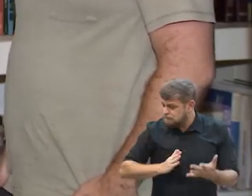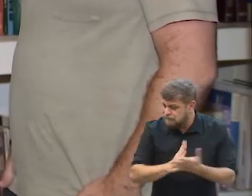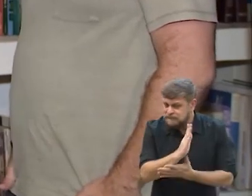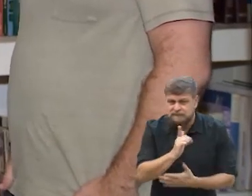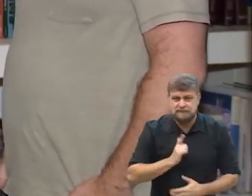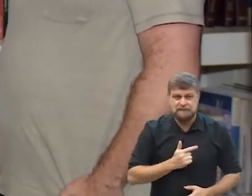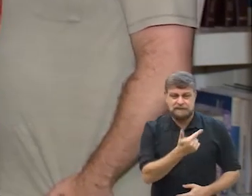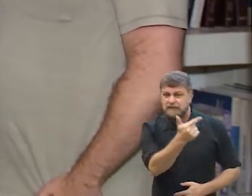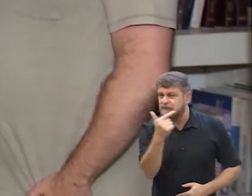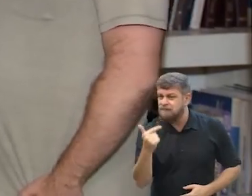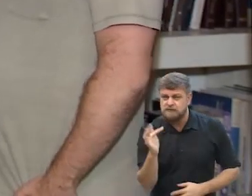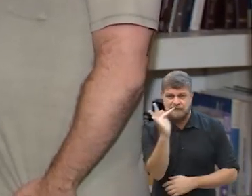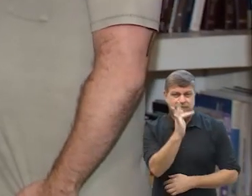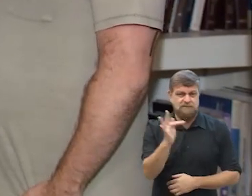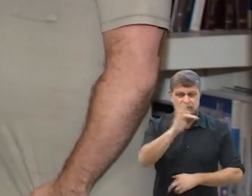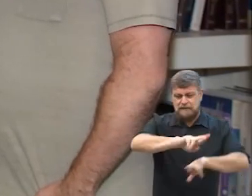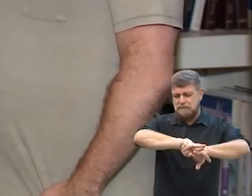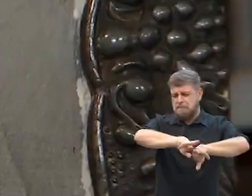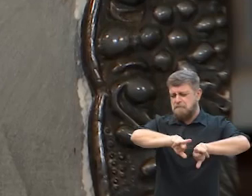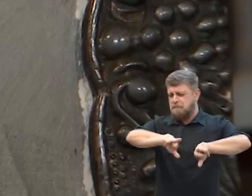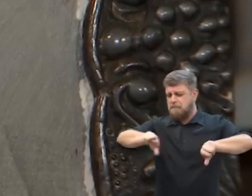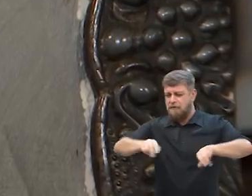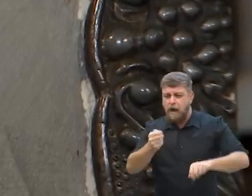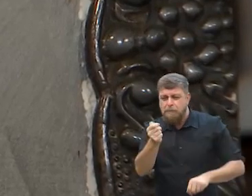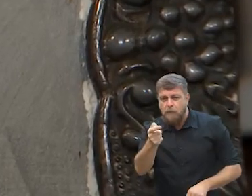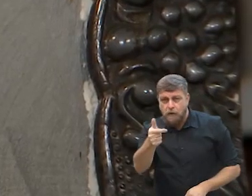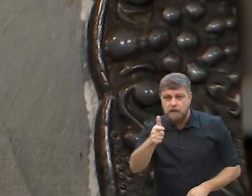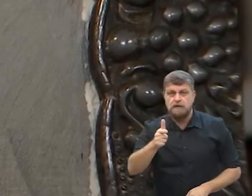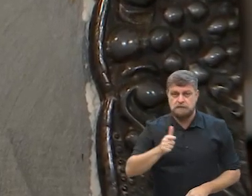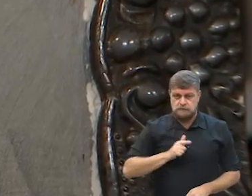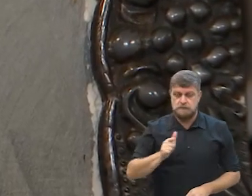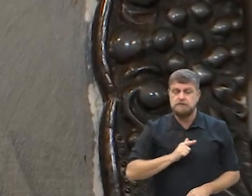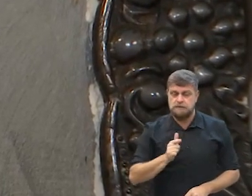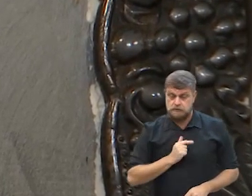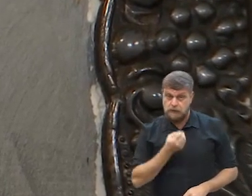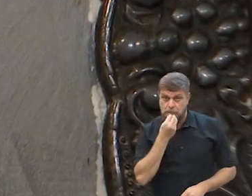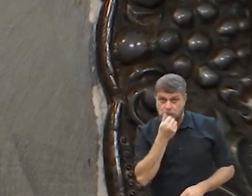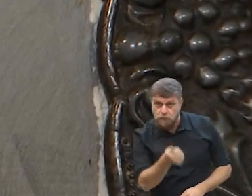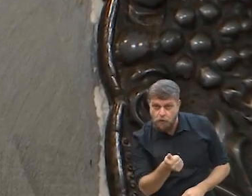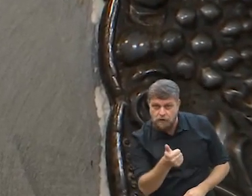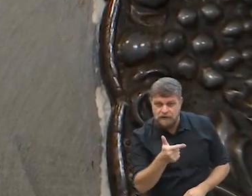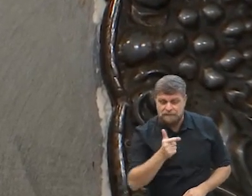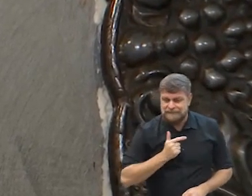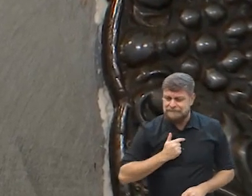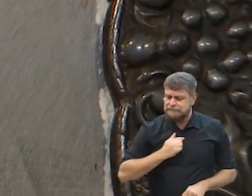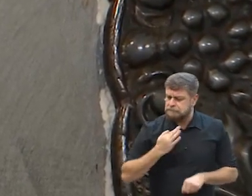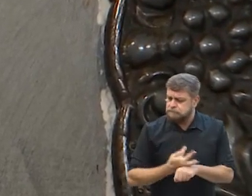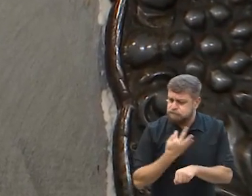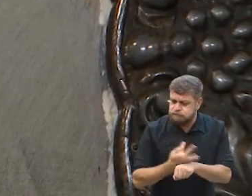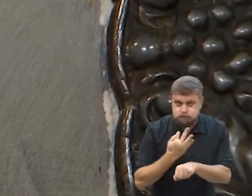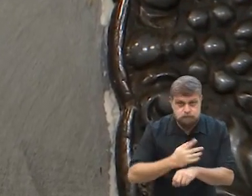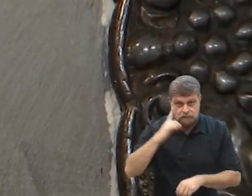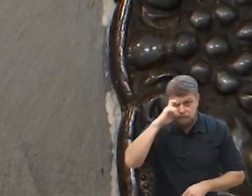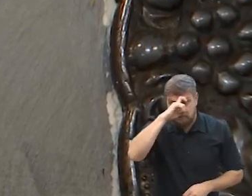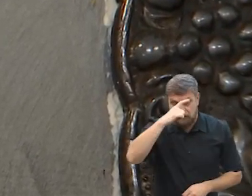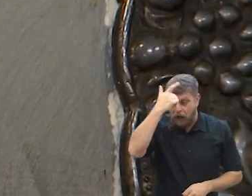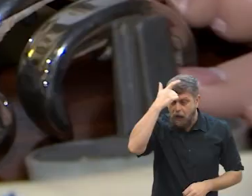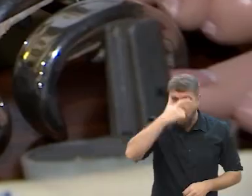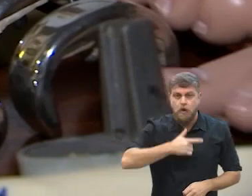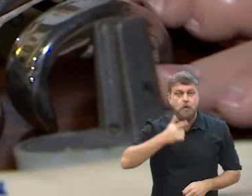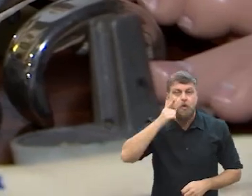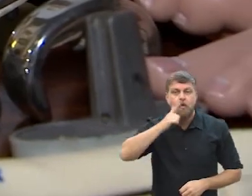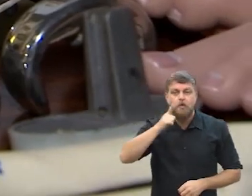não tinha tantas universidades, todas muito boas, então foi com muita extrema dificuldade que eu